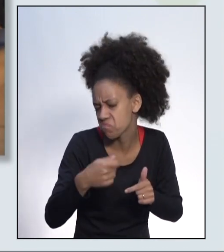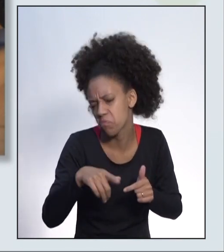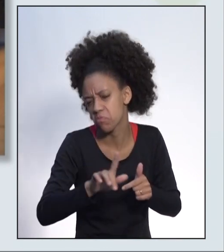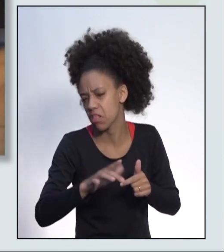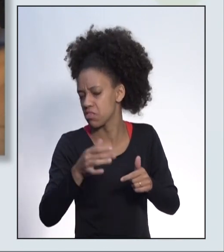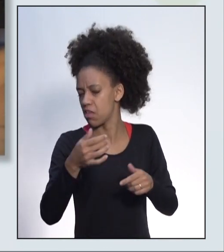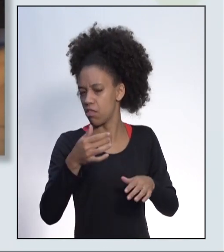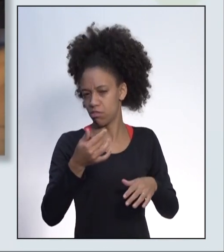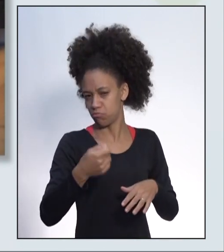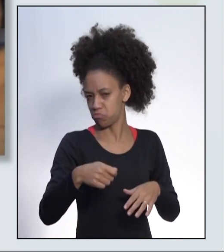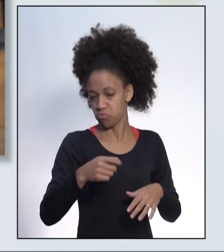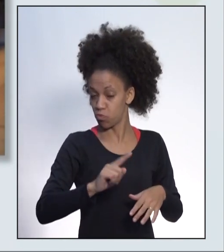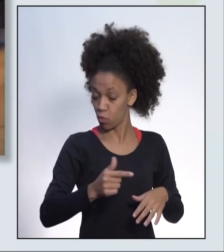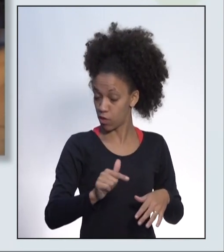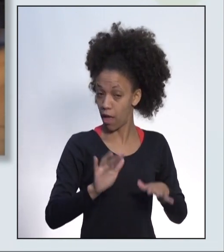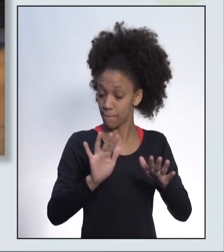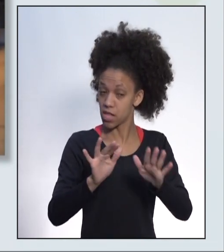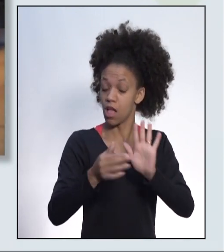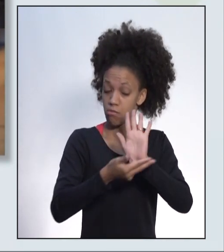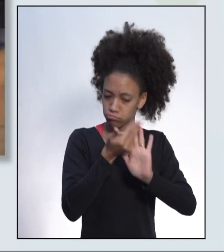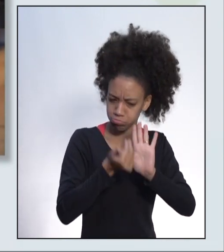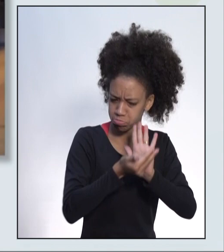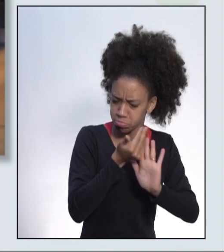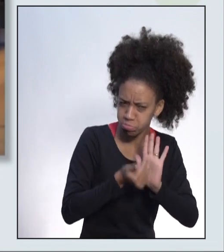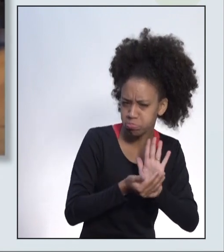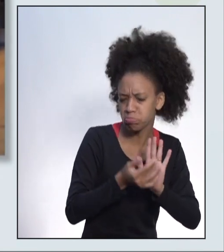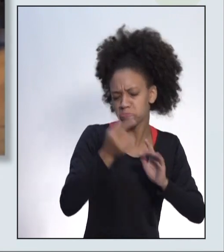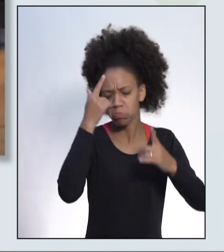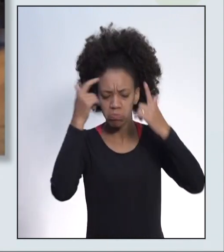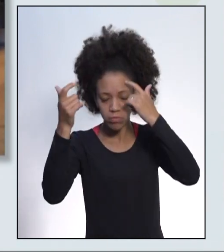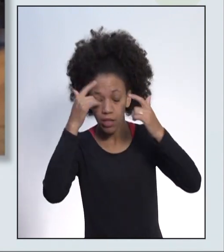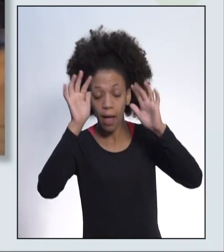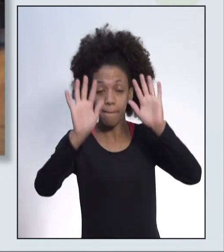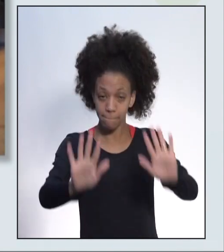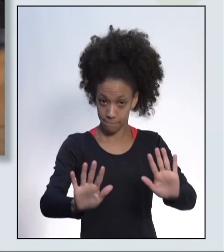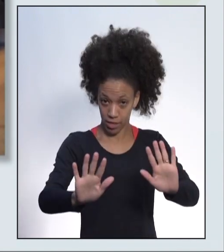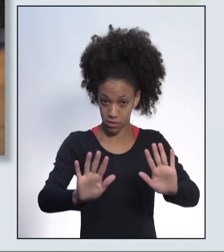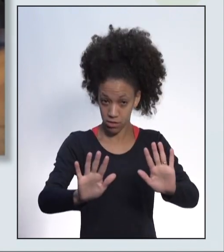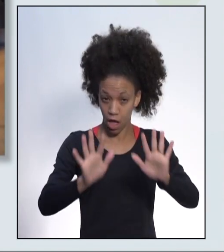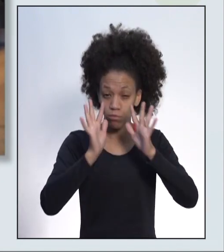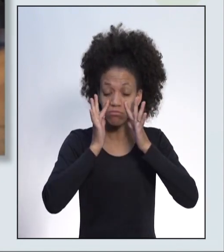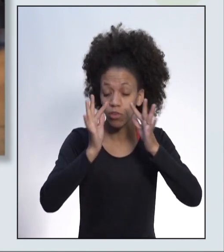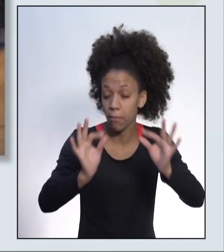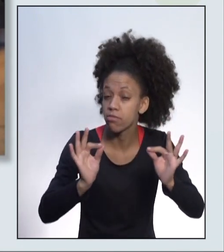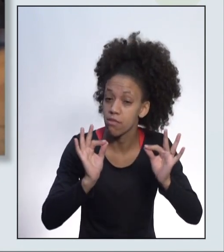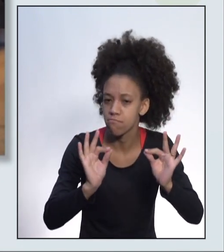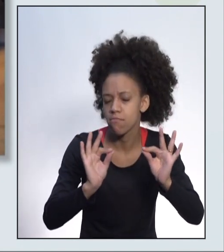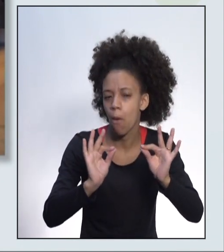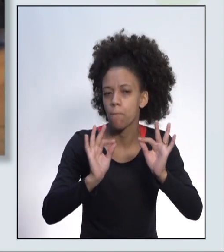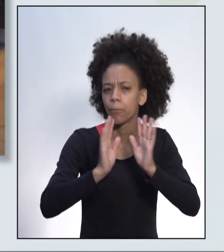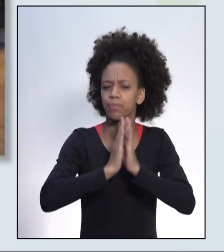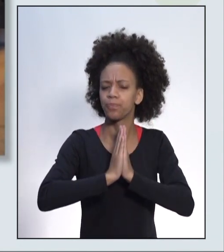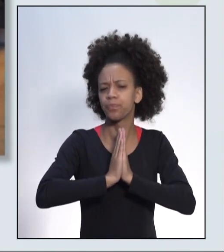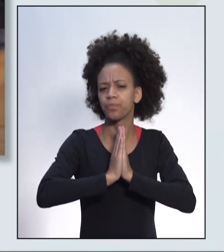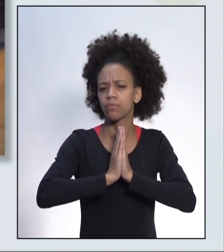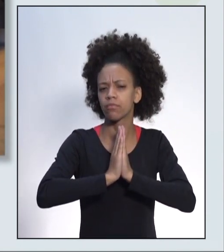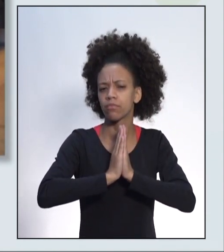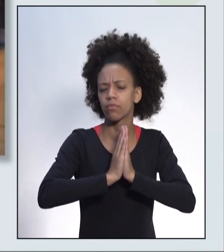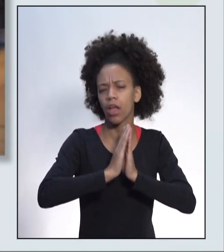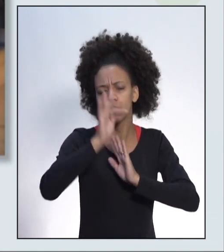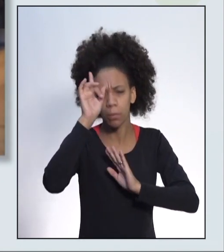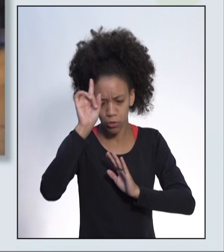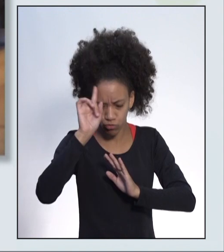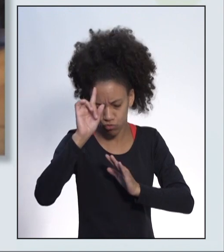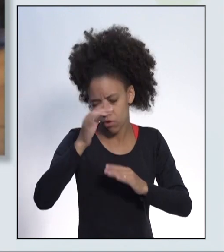algumas palavras, algumas ideias. Então, o que chama a minha atenção no meu cotidiano,